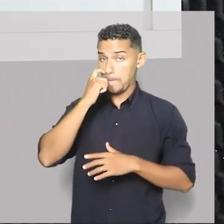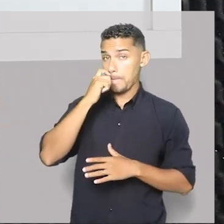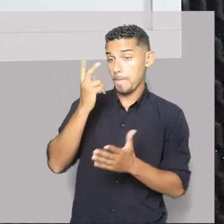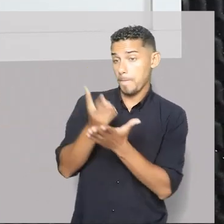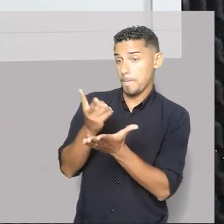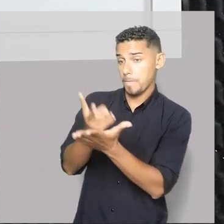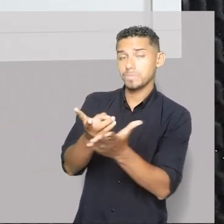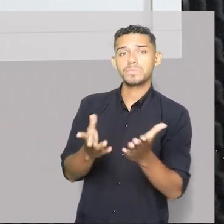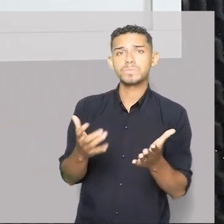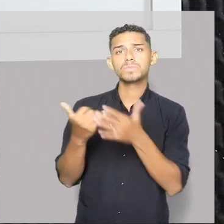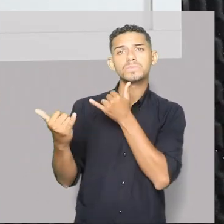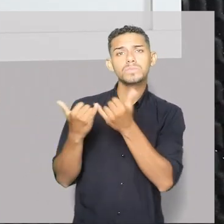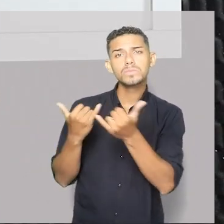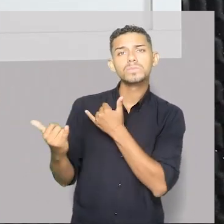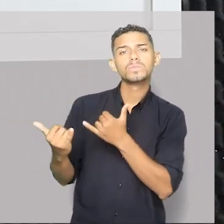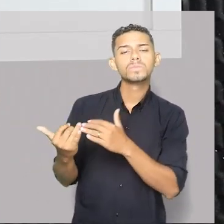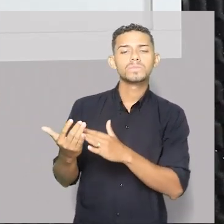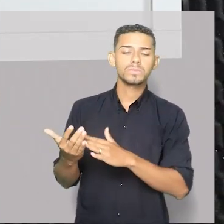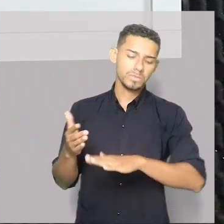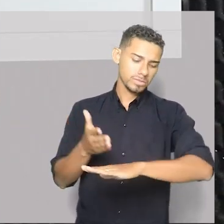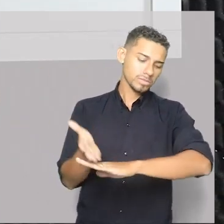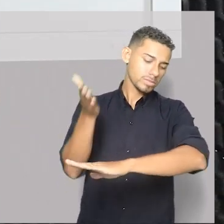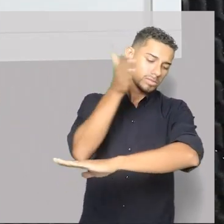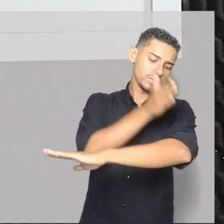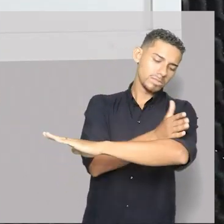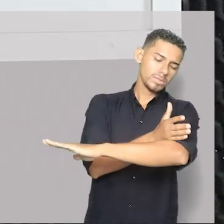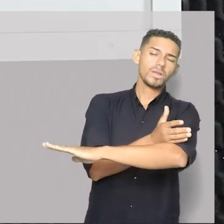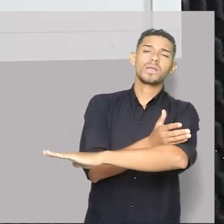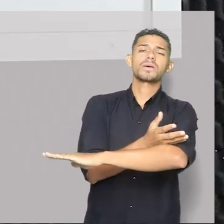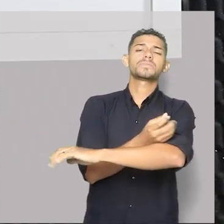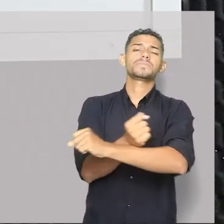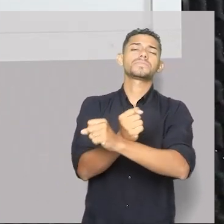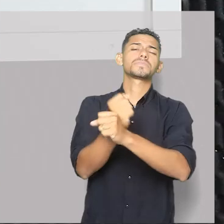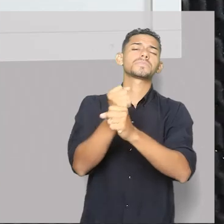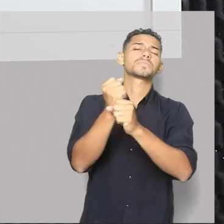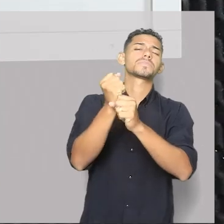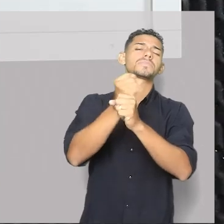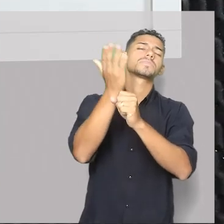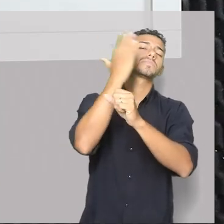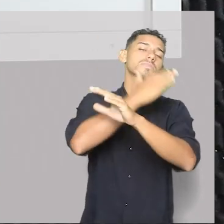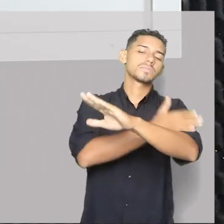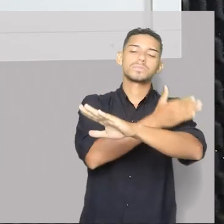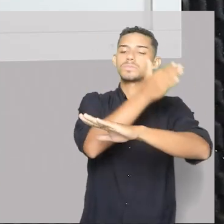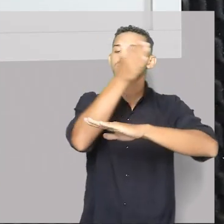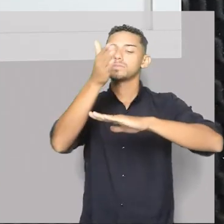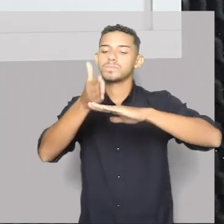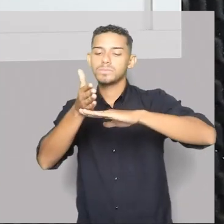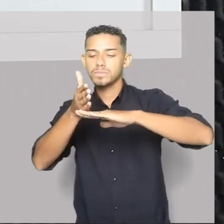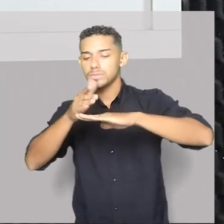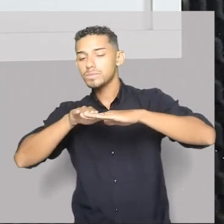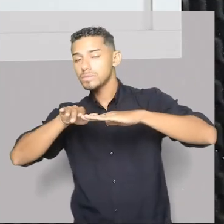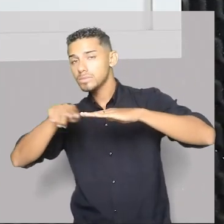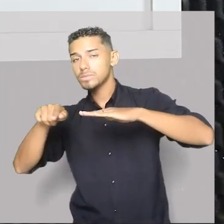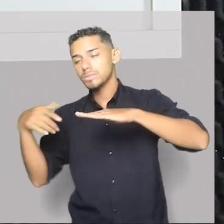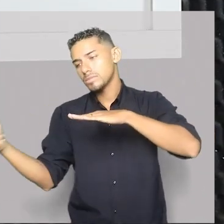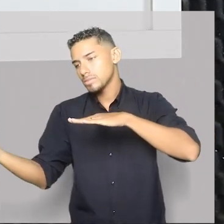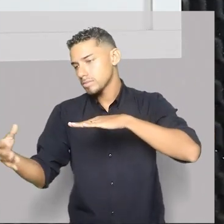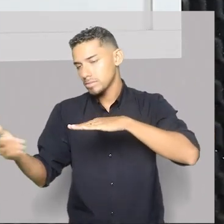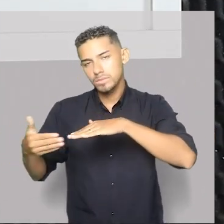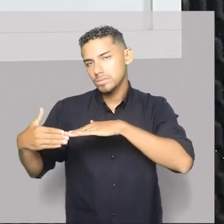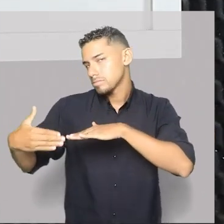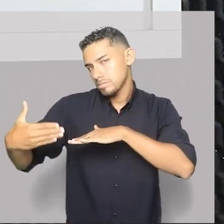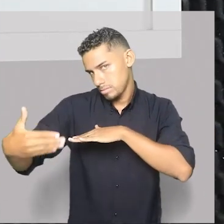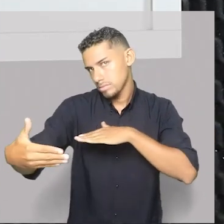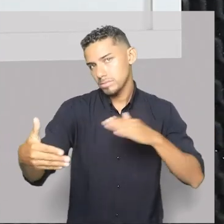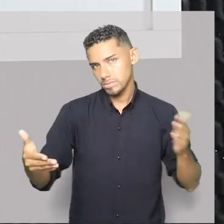do processo evolutivo. Quem está lá atrás surgiu há mais tempo, quem está mais na pontinha, né, lá no final dessa